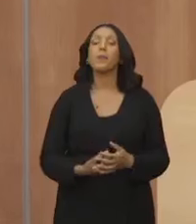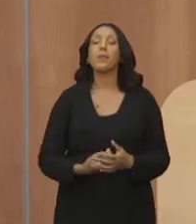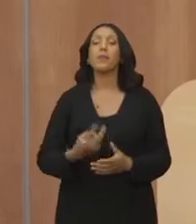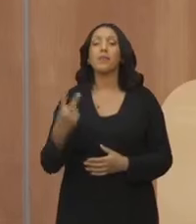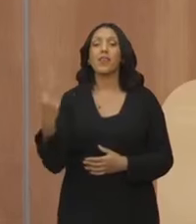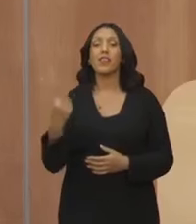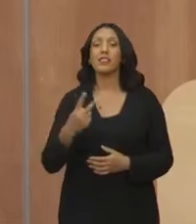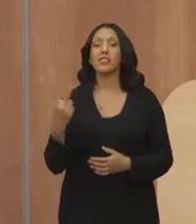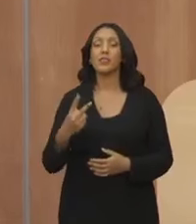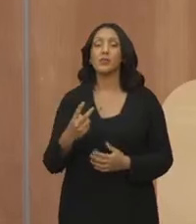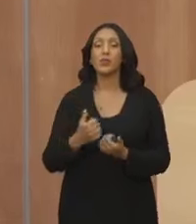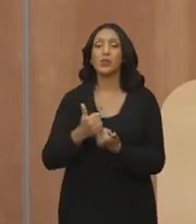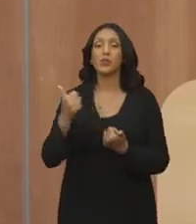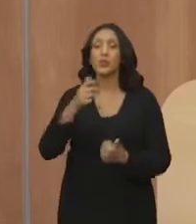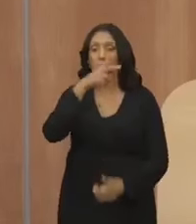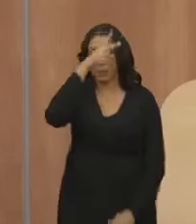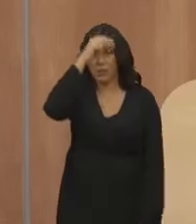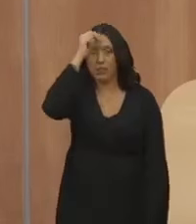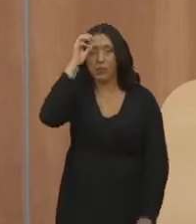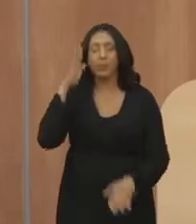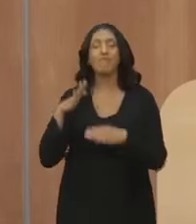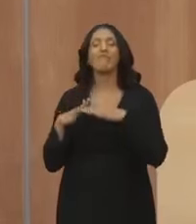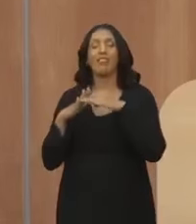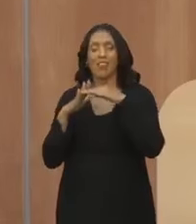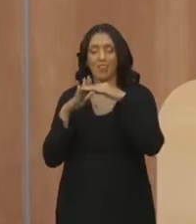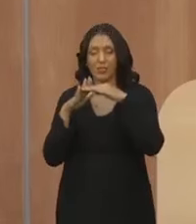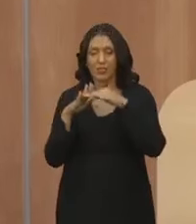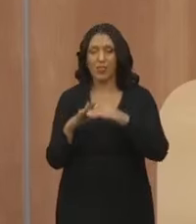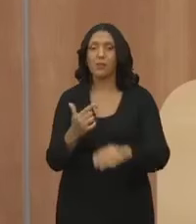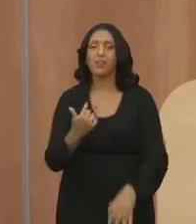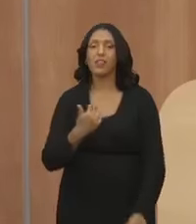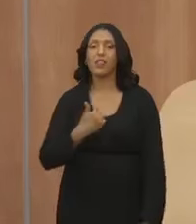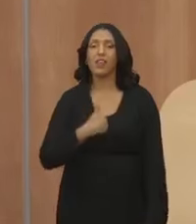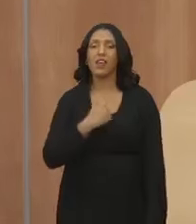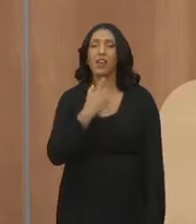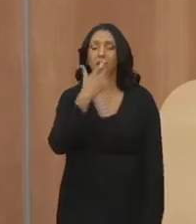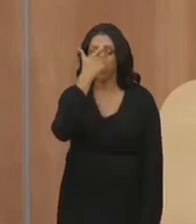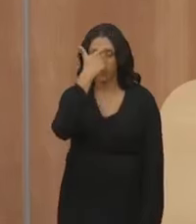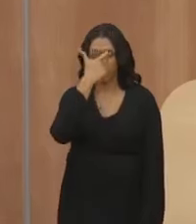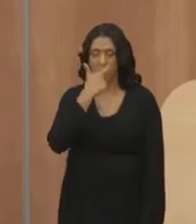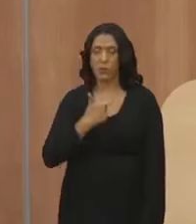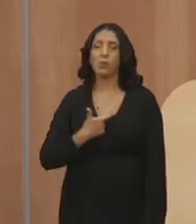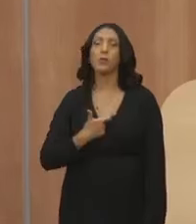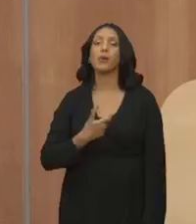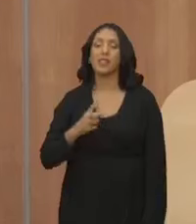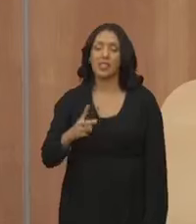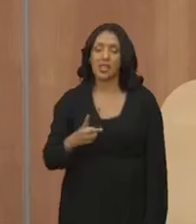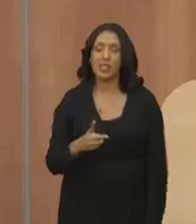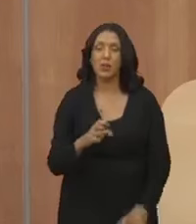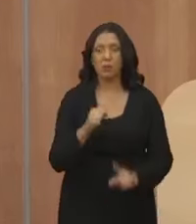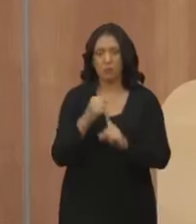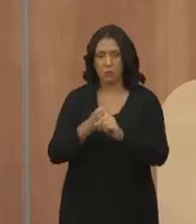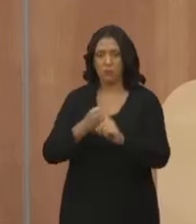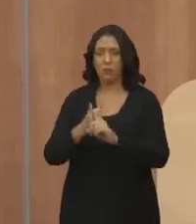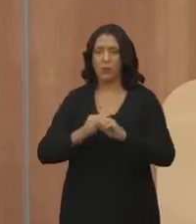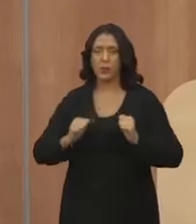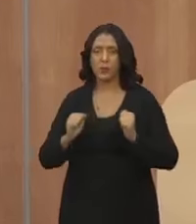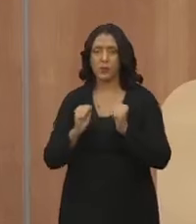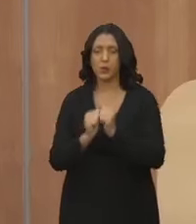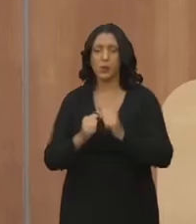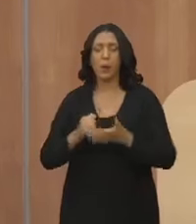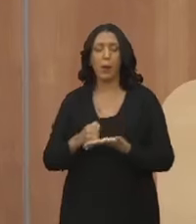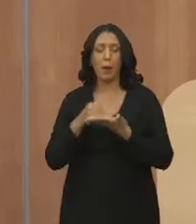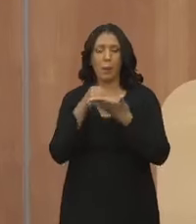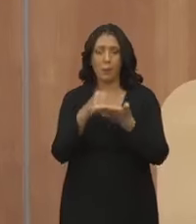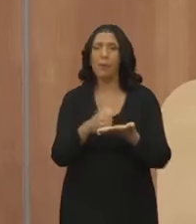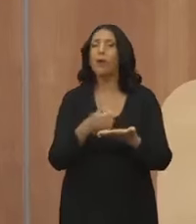vocês. Conta com esse vereador Valmir. Enquanto eu estiver vivo, eu vou estar junto com vocês no Jardim Veranejal, Santa Paula,